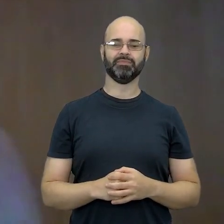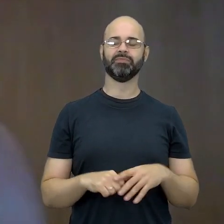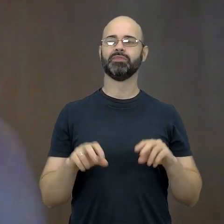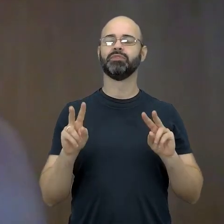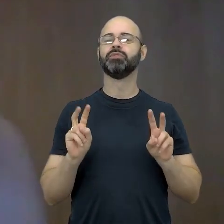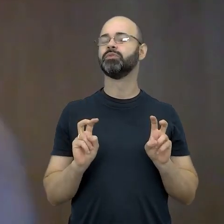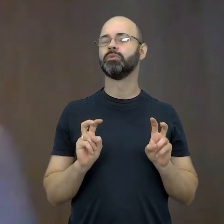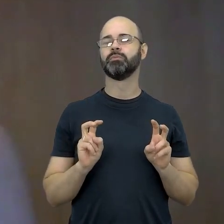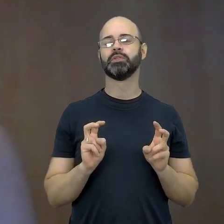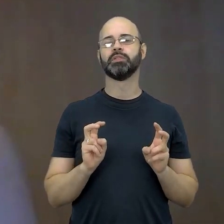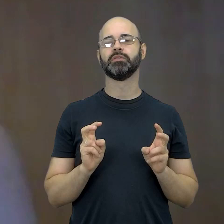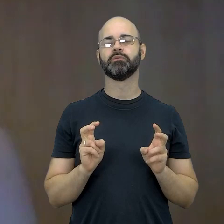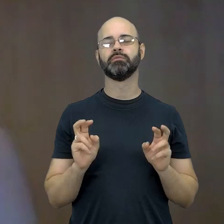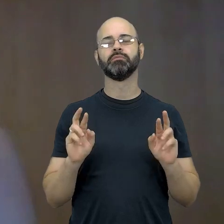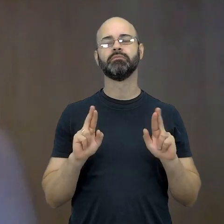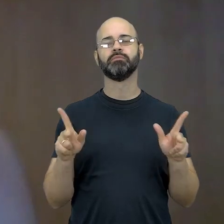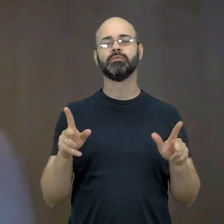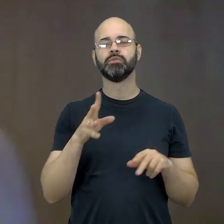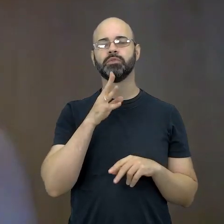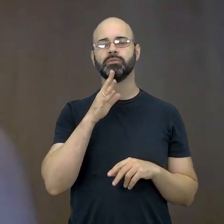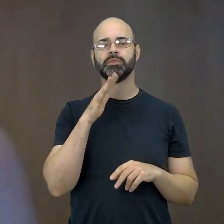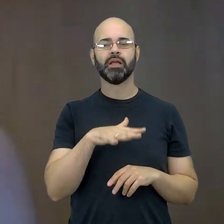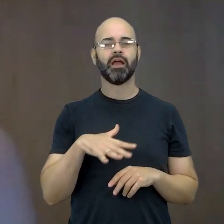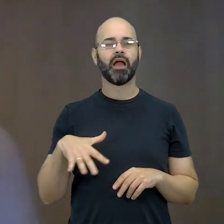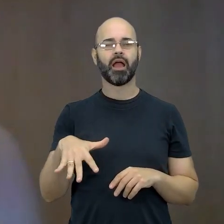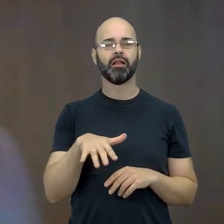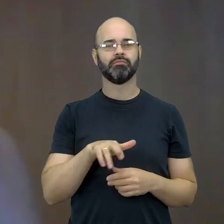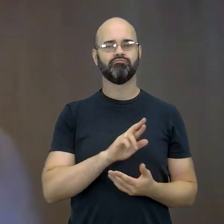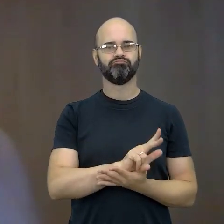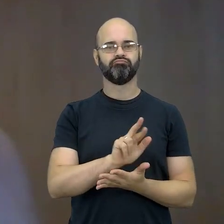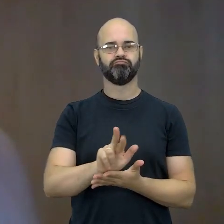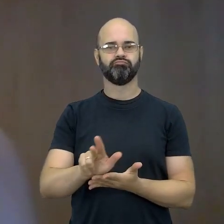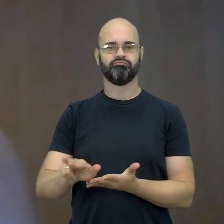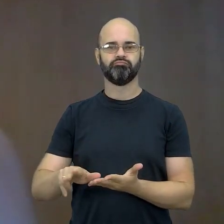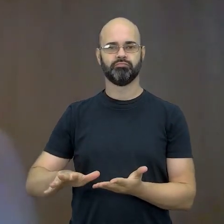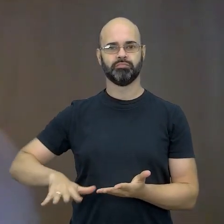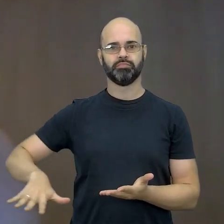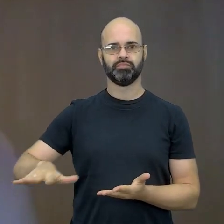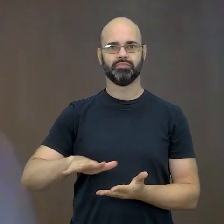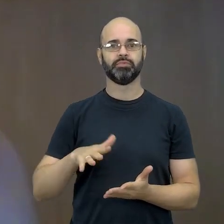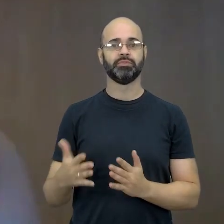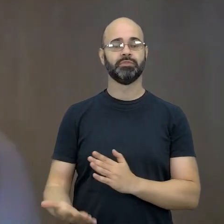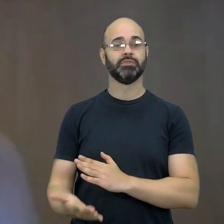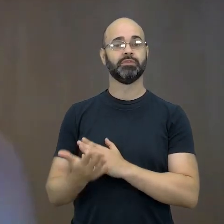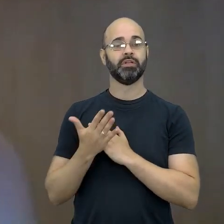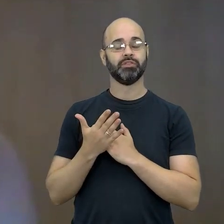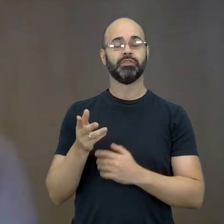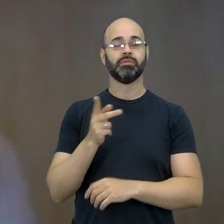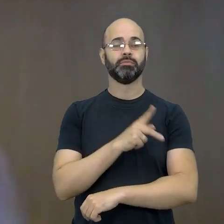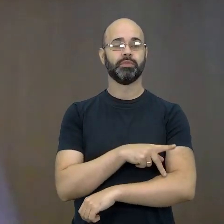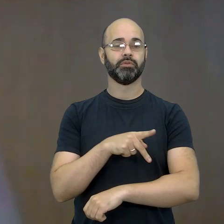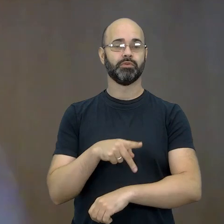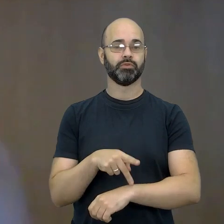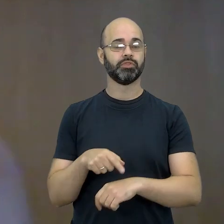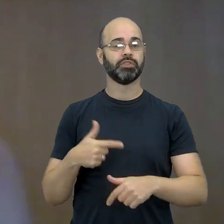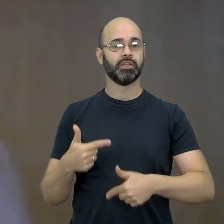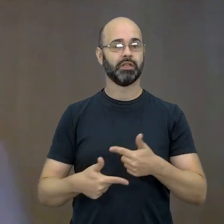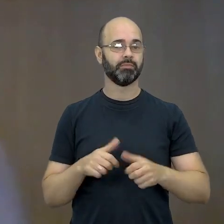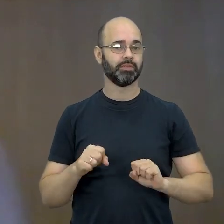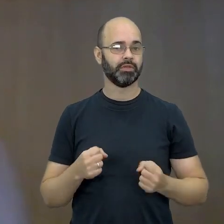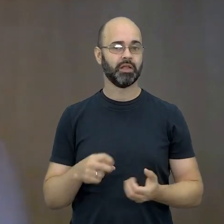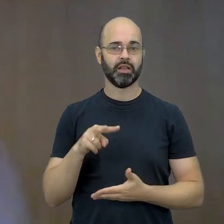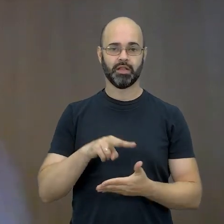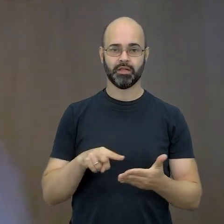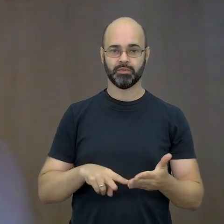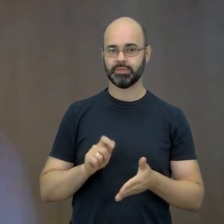como as diferentes áreas do conhecimento podem potencializar o trabalho pedagógico de leitura e de escrita na sala